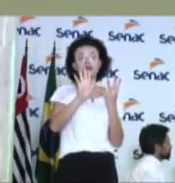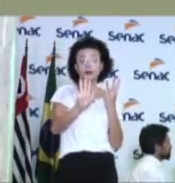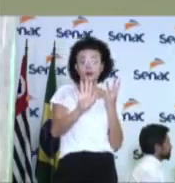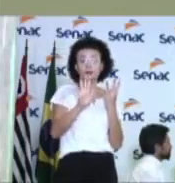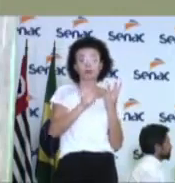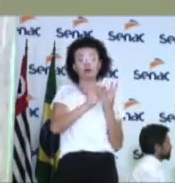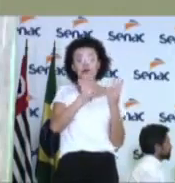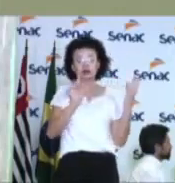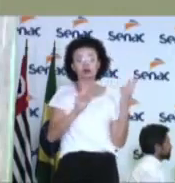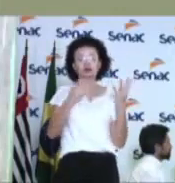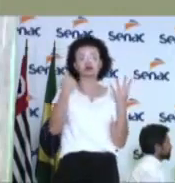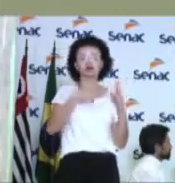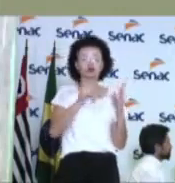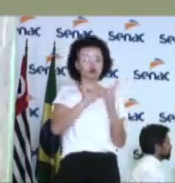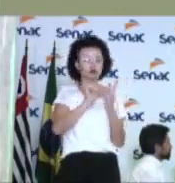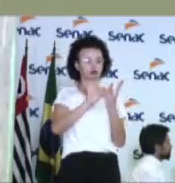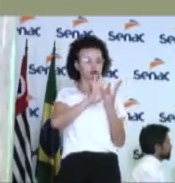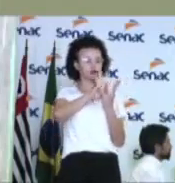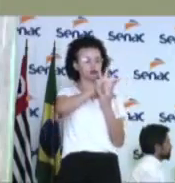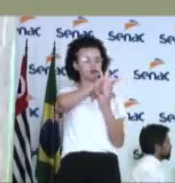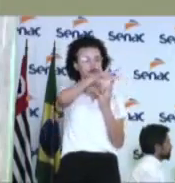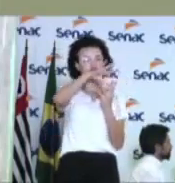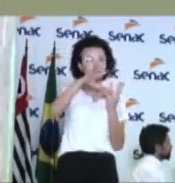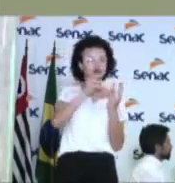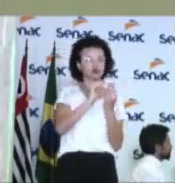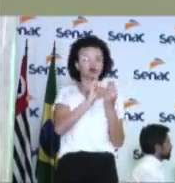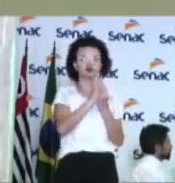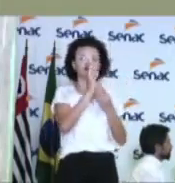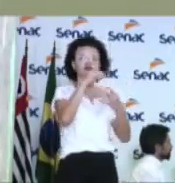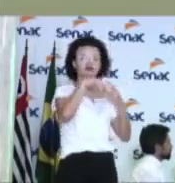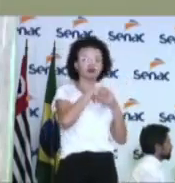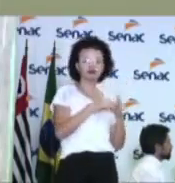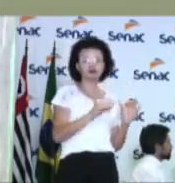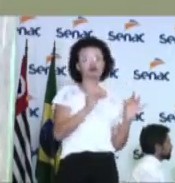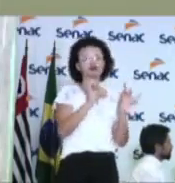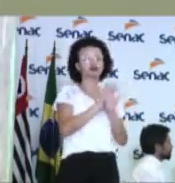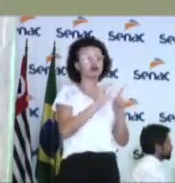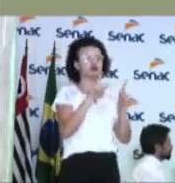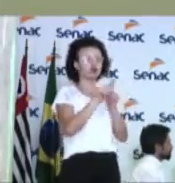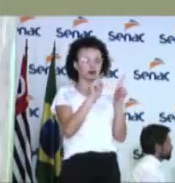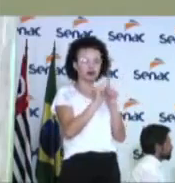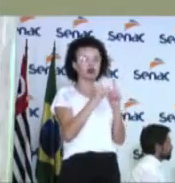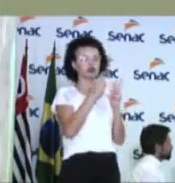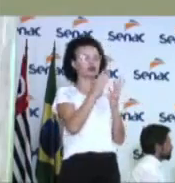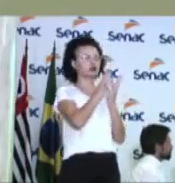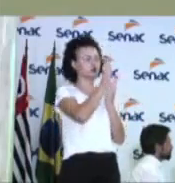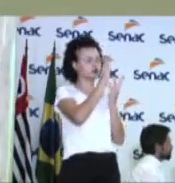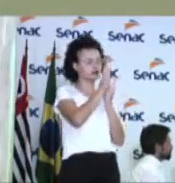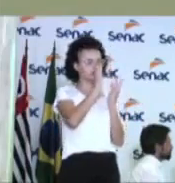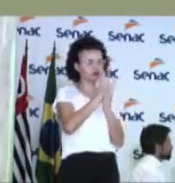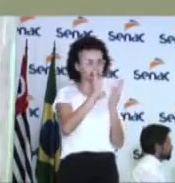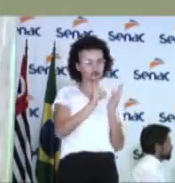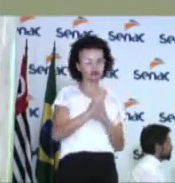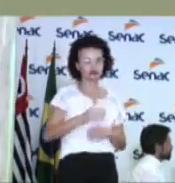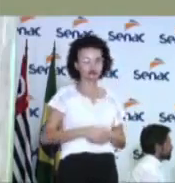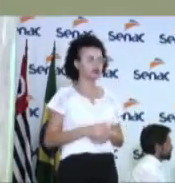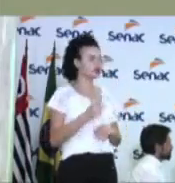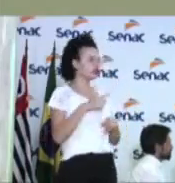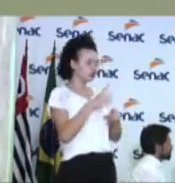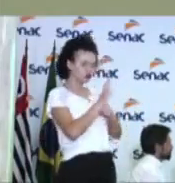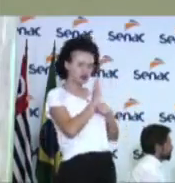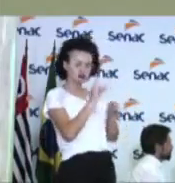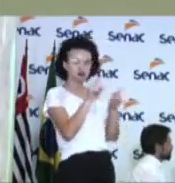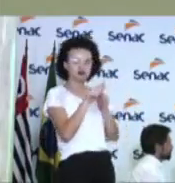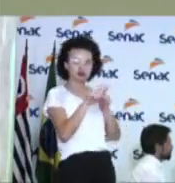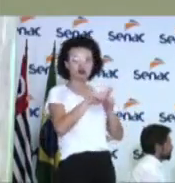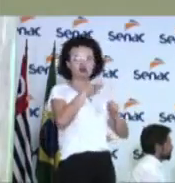mas tinha que fazer toda uma entrega, enfim, em todas as outras plataformas. Com os vídeos de produto